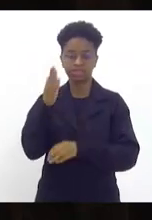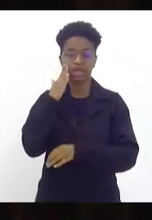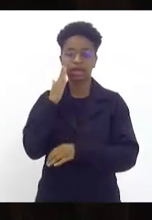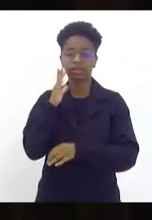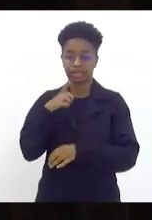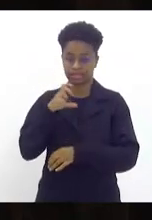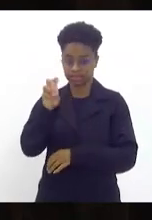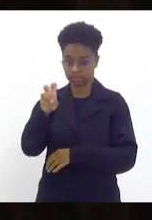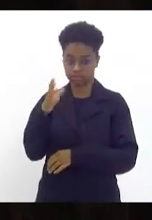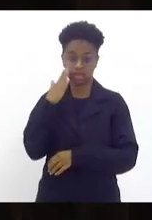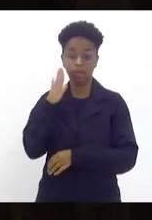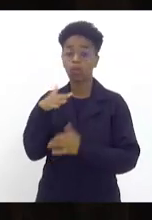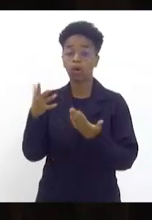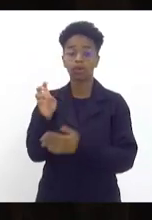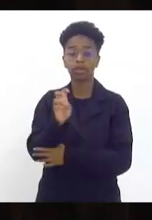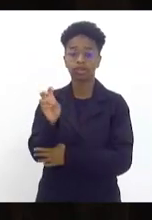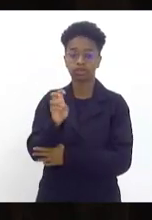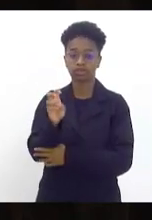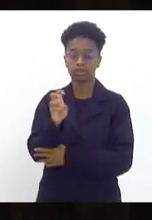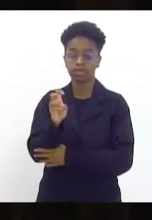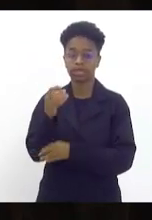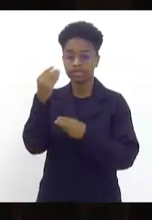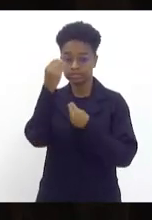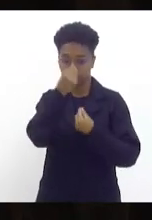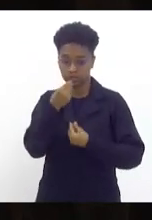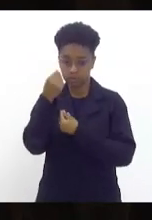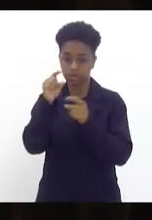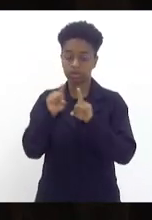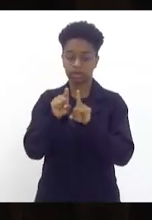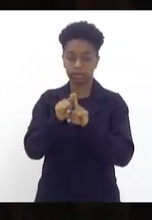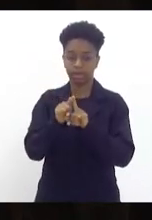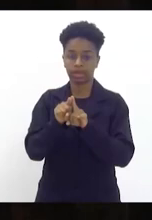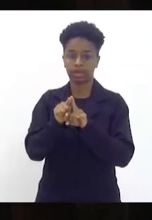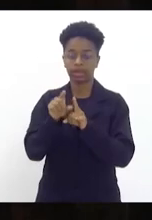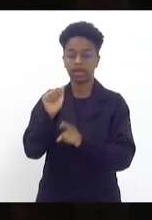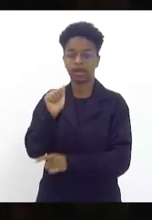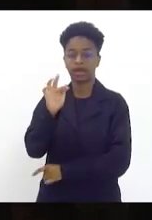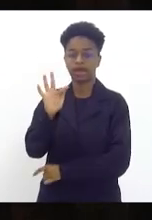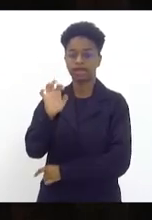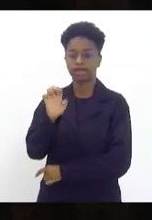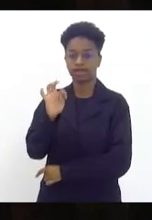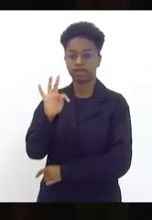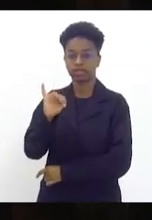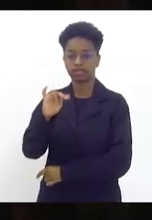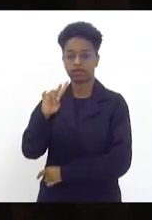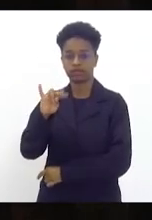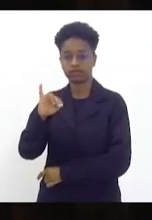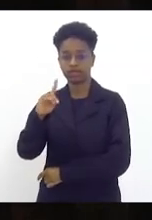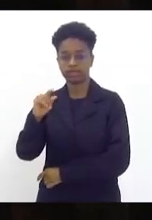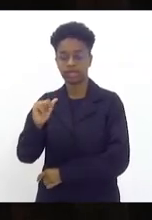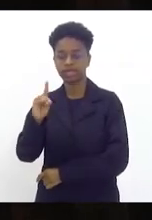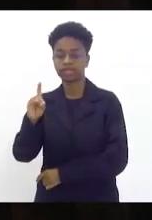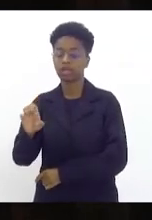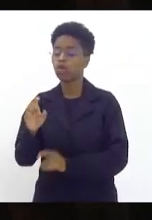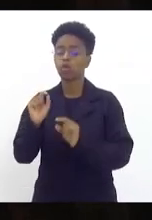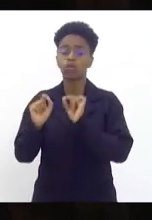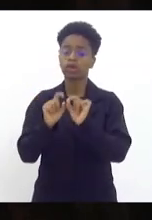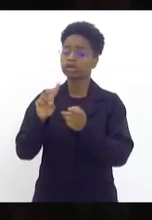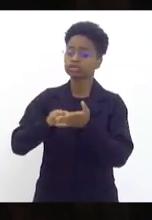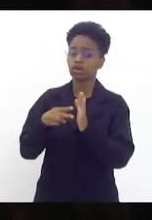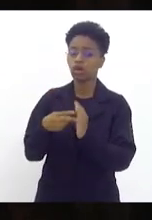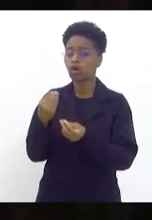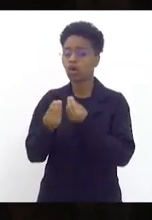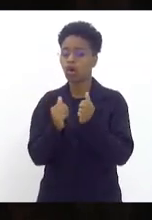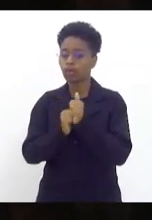módulo? Sexualidade e afetividade dos filhos. Né? O que é o despertar sexual? Como a gente acompanhar e